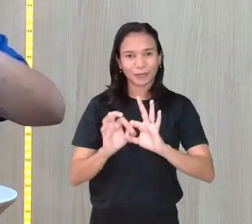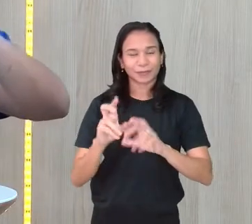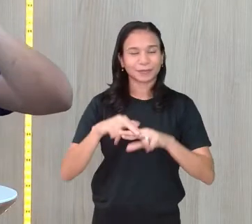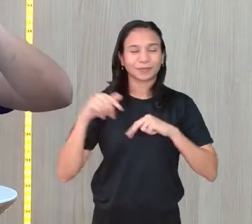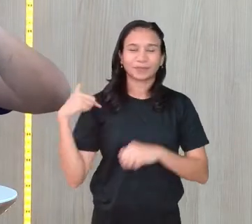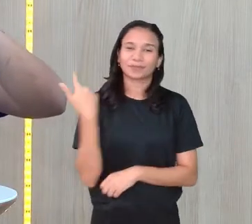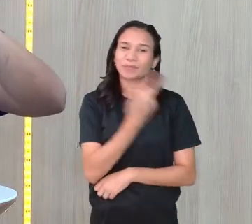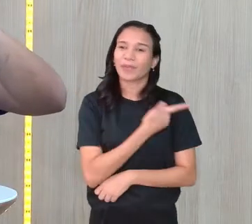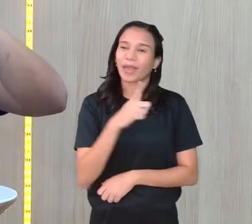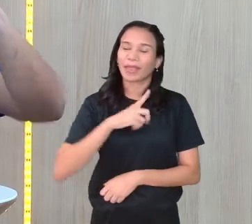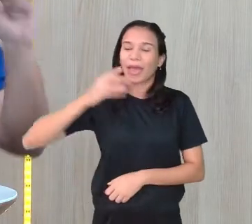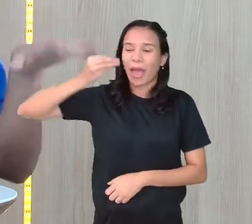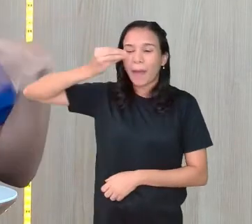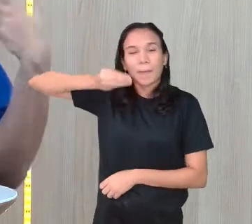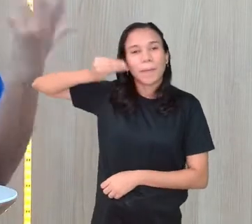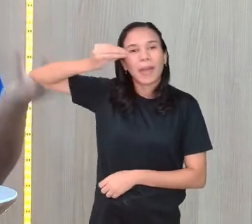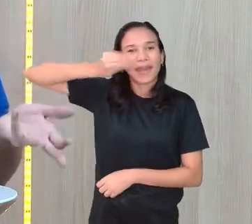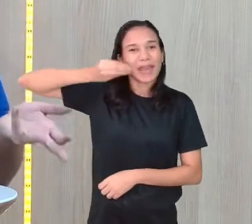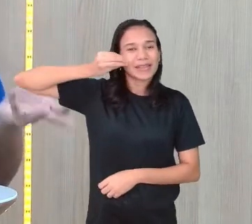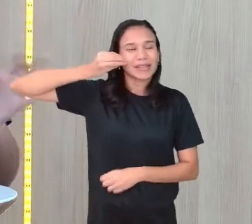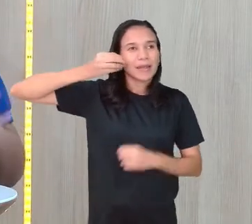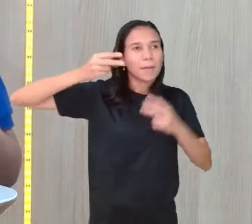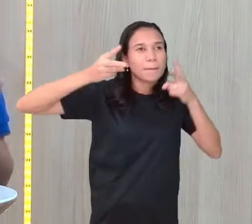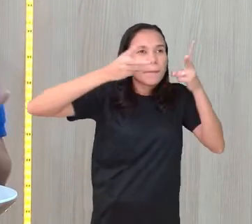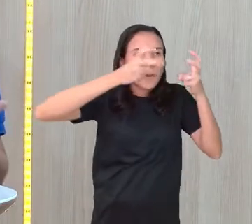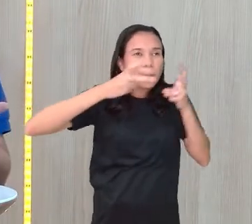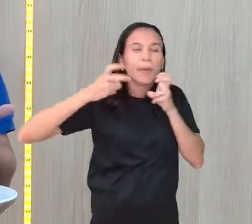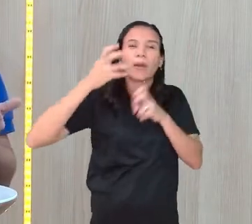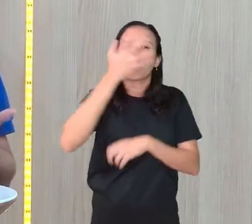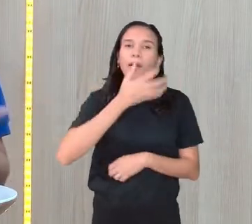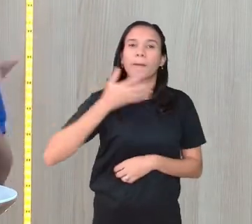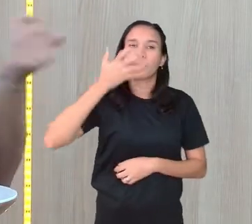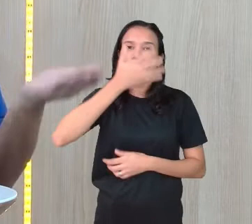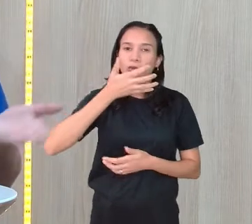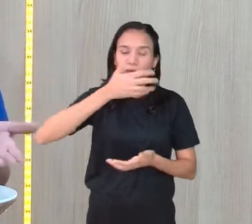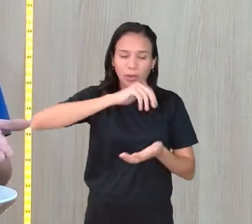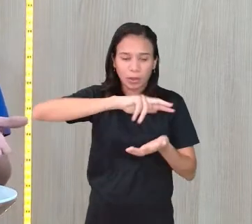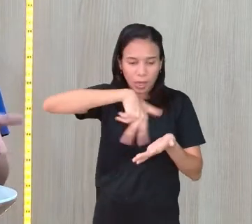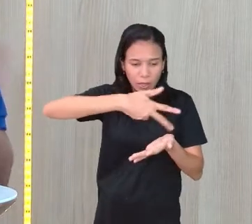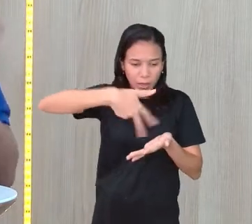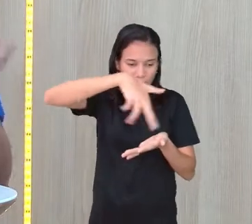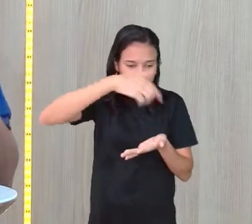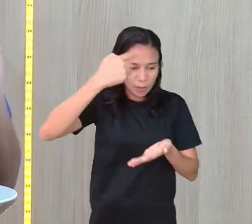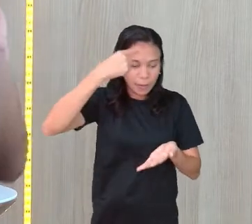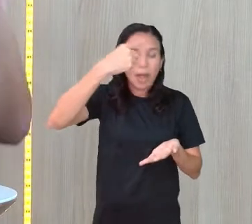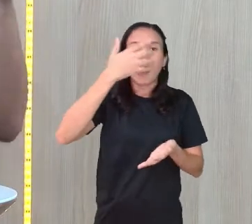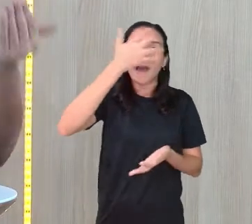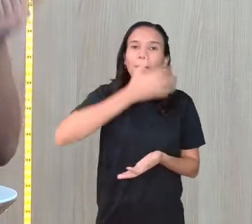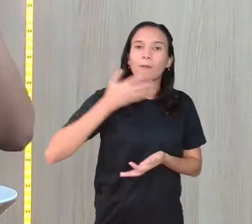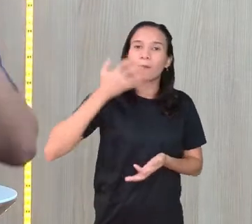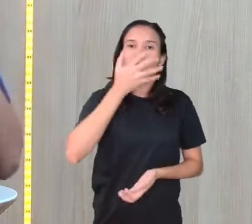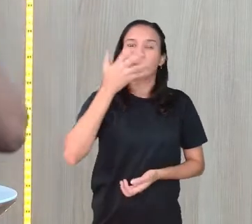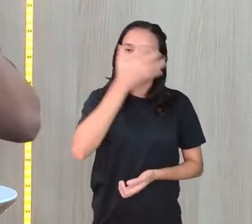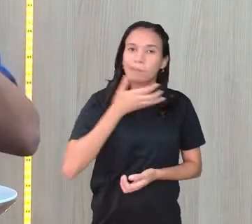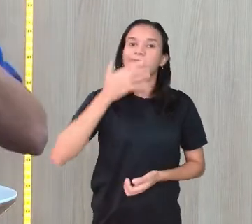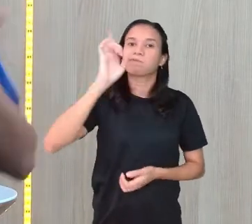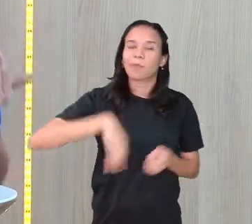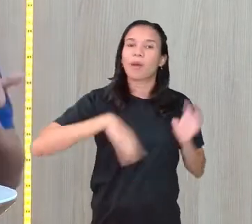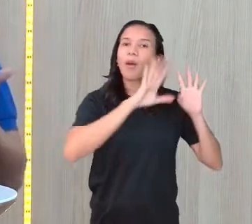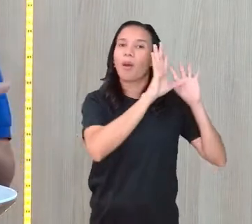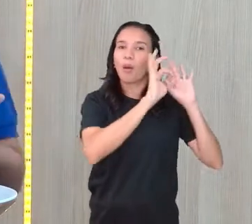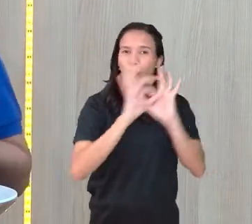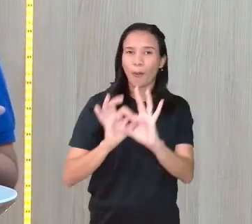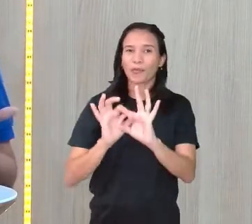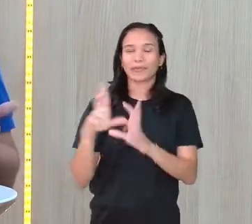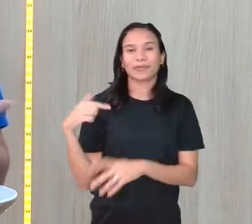passar essa experiência de leitura musical, de coreografia partindo da música, a gente pode pensar que a música é o contexto,